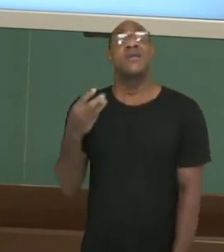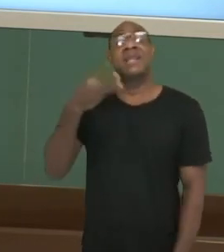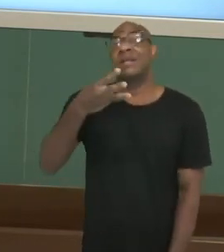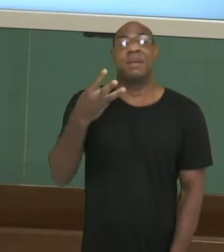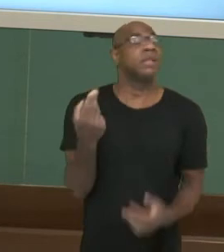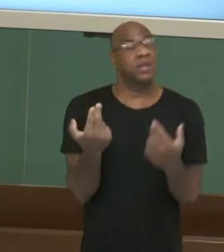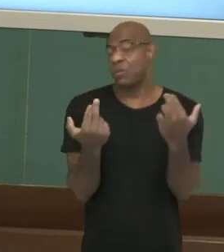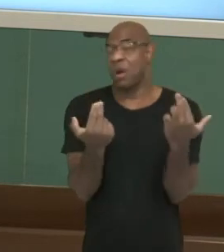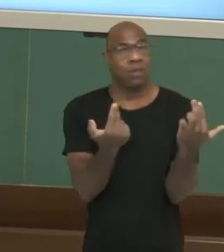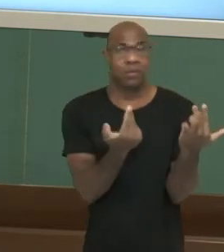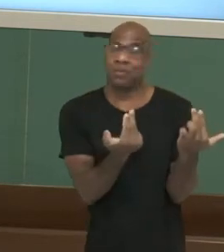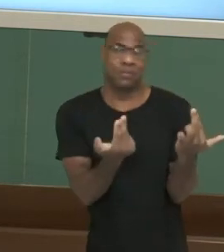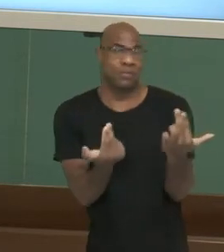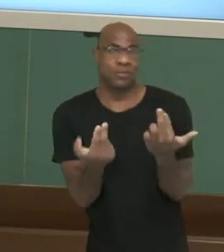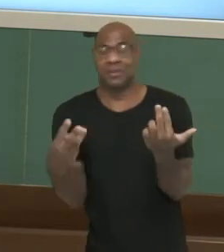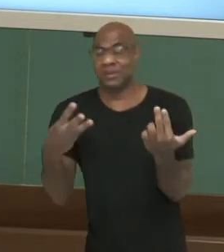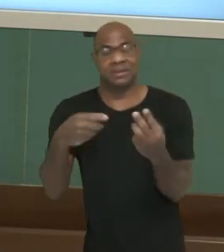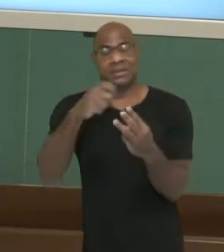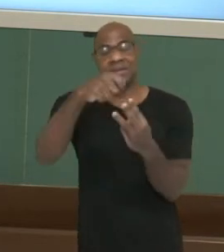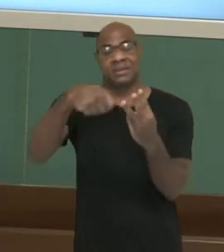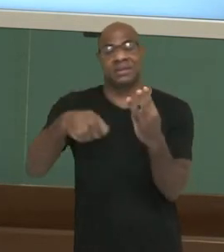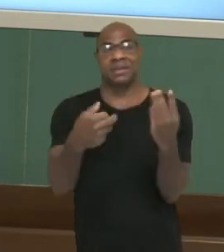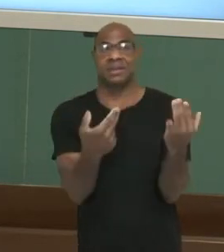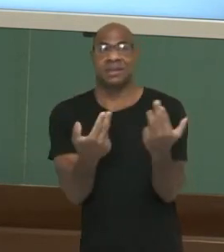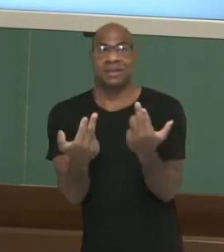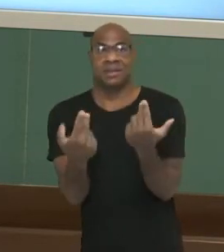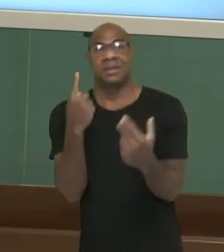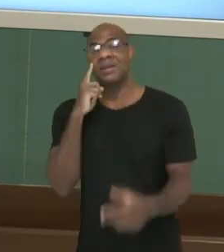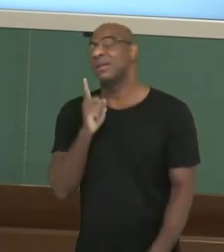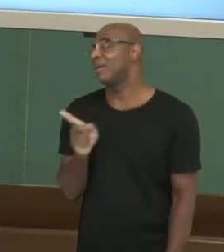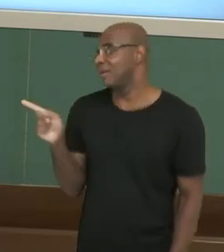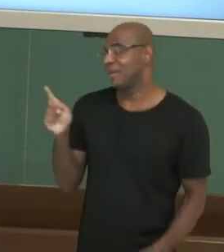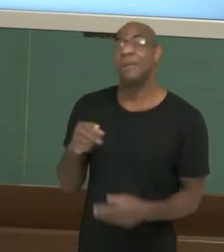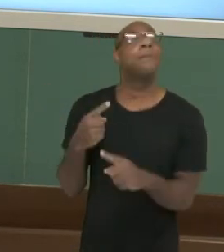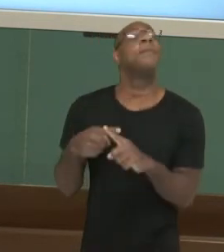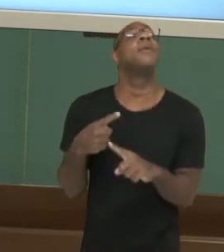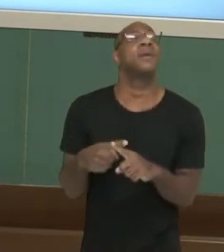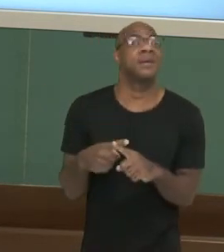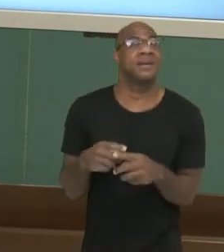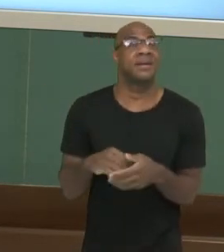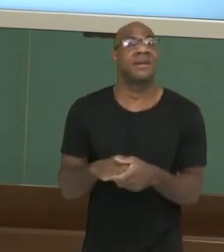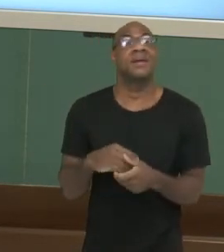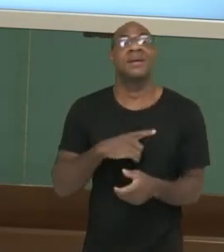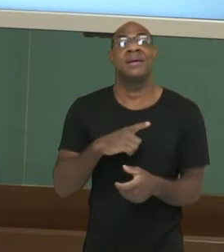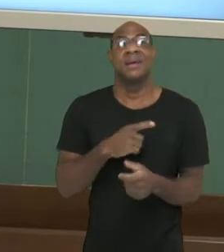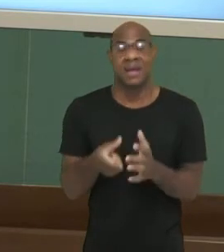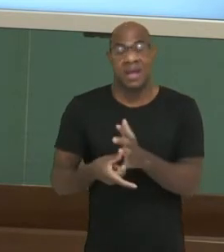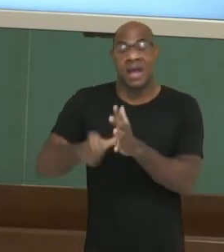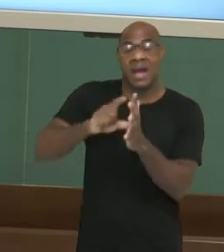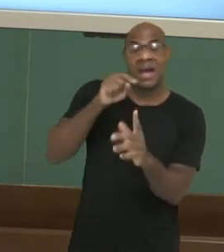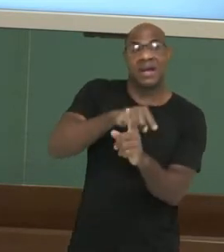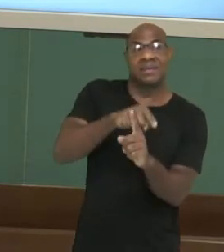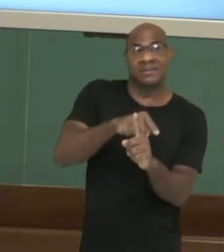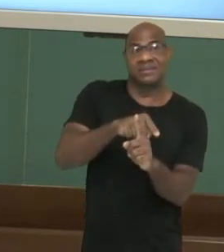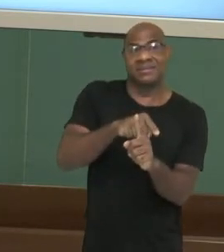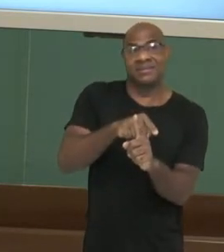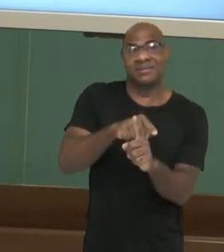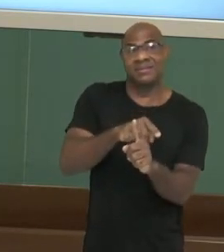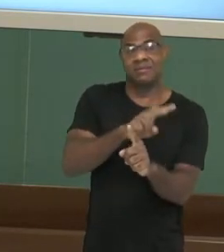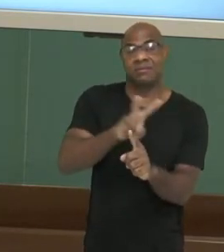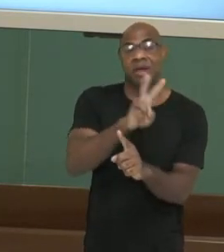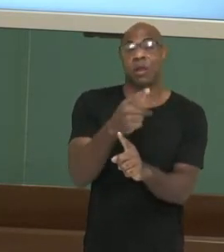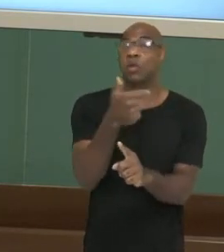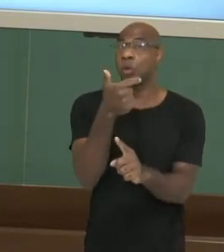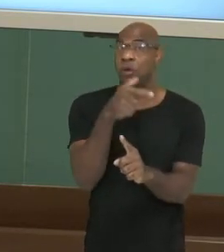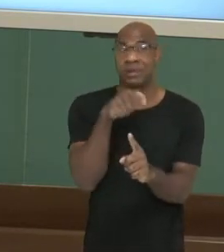tenho R$ 900 que ele pagou, um valor 3, que era o capital. Por quê? Porque é baseado no capital anterior, não o valor fixo